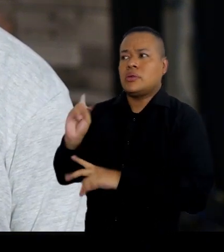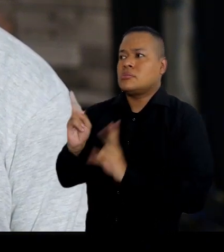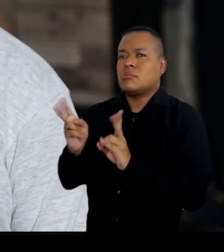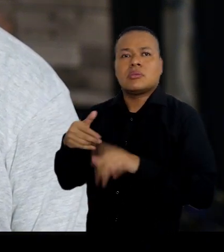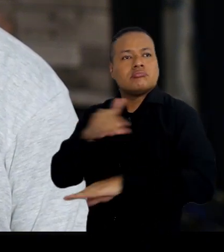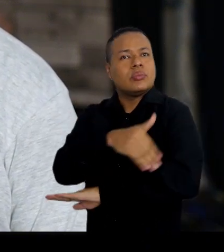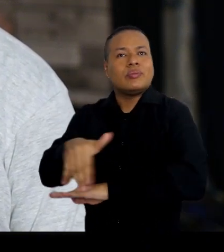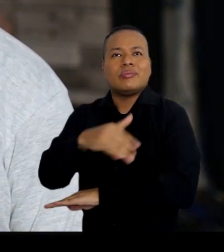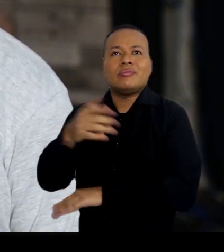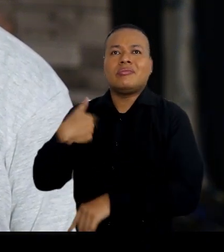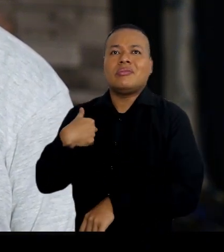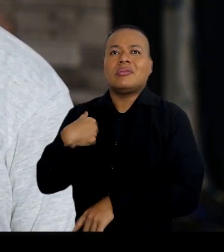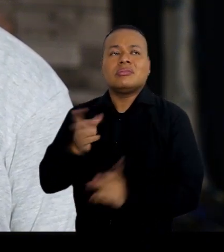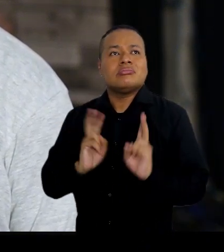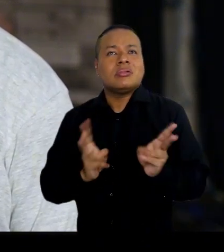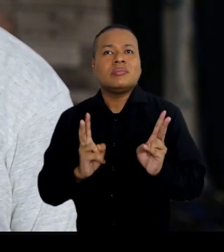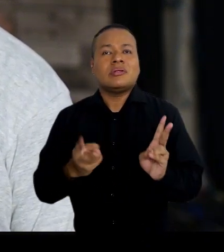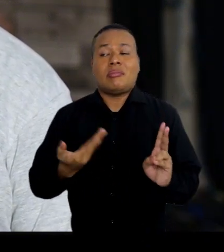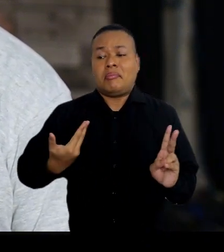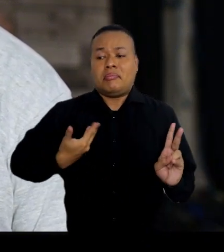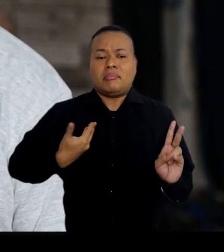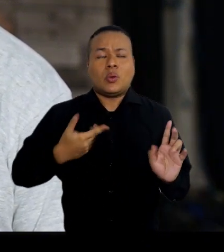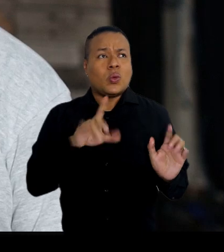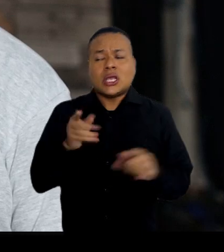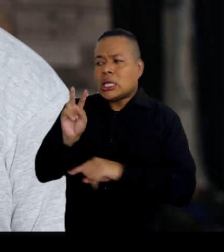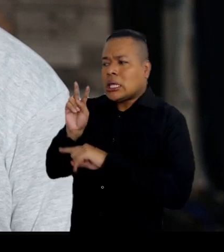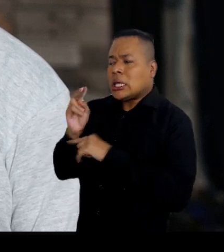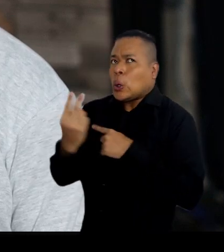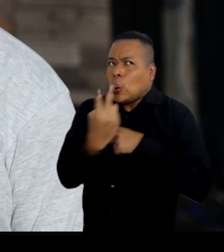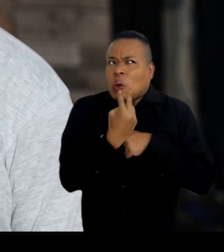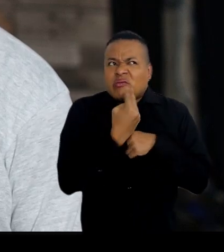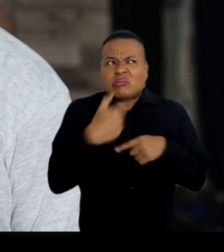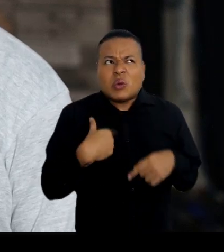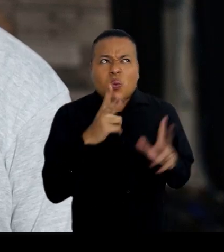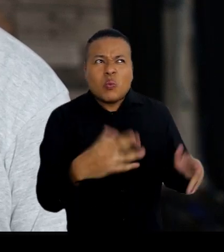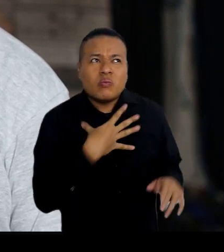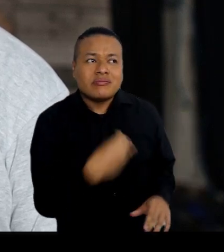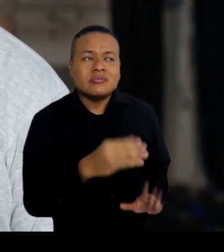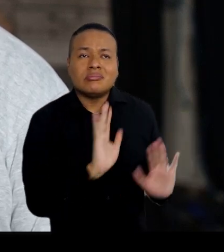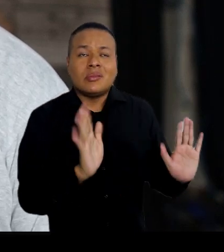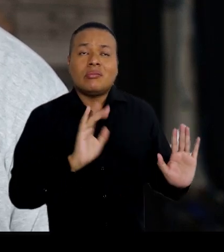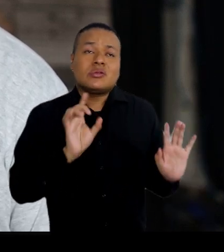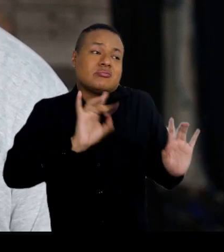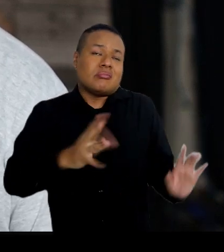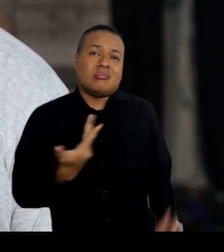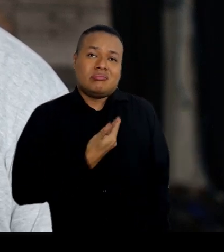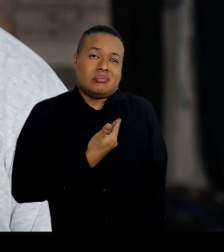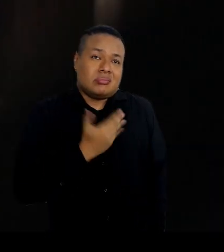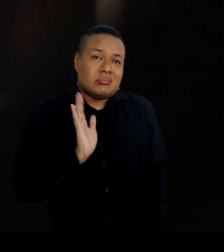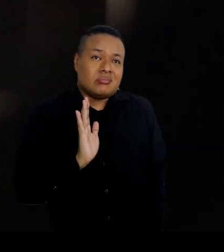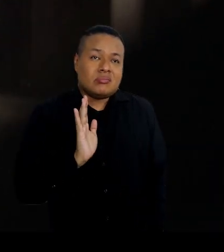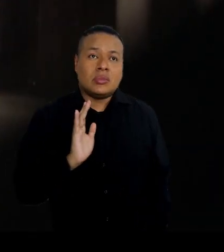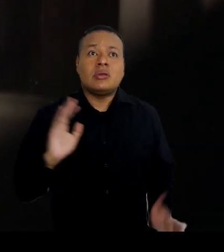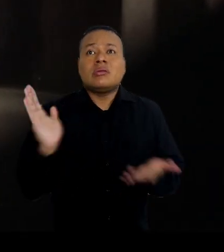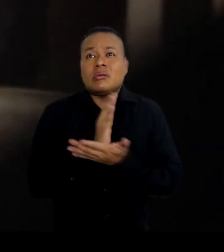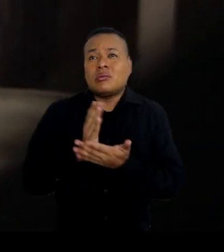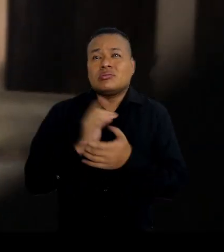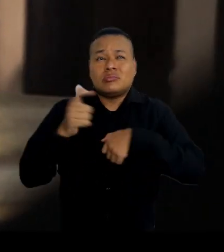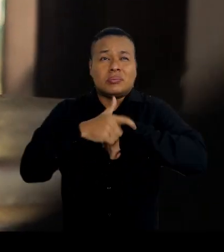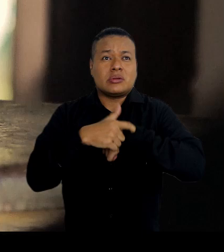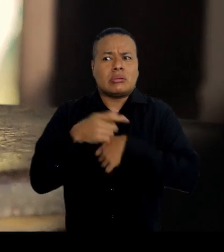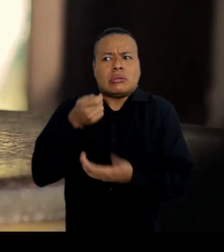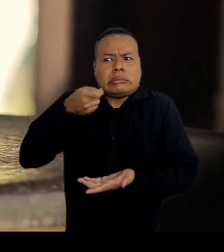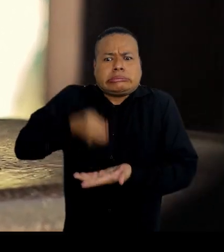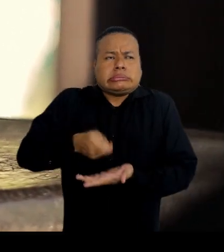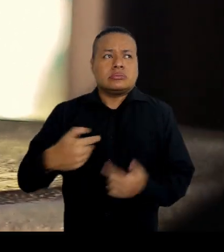saía geralmente na rua, onde sobressaía o amigo, né? Ele não me tratava como um filho. Eu era o amigo dele. E em determinadas situações ele era